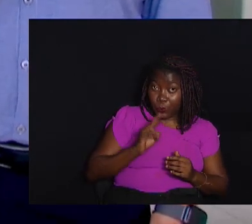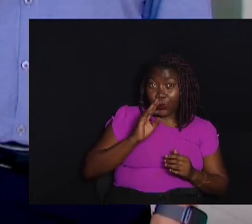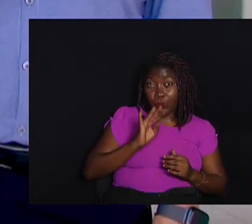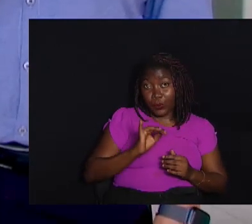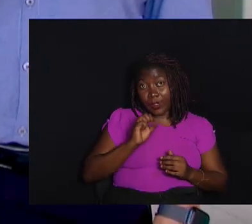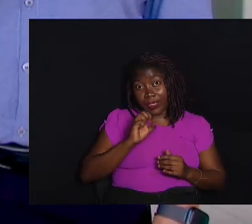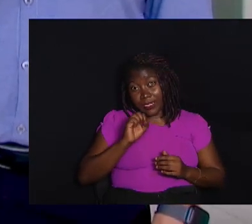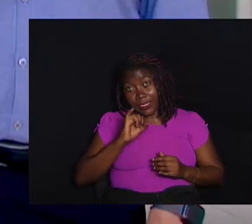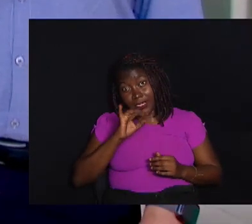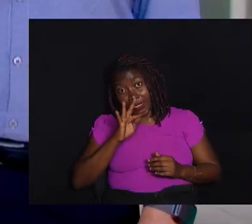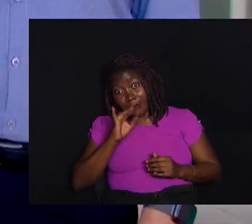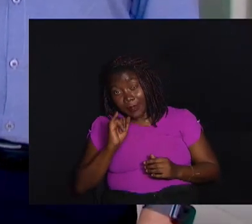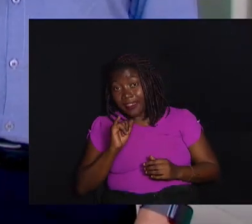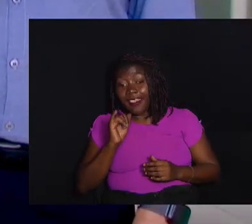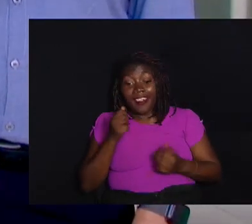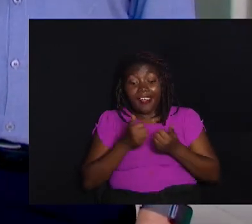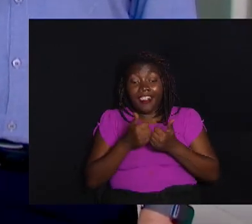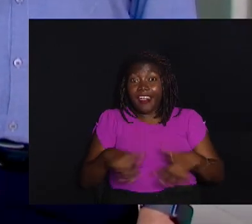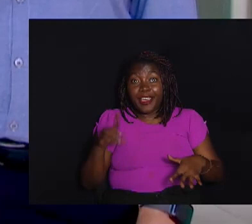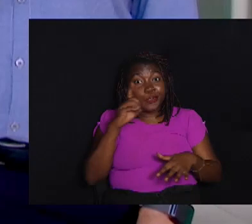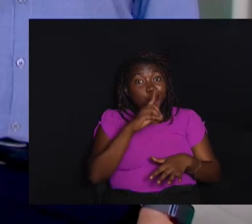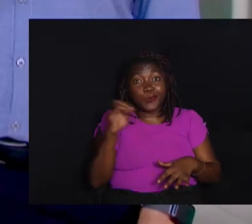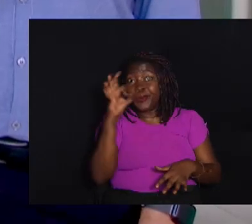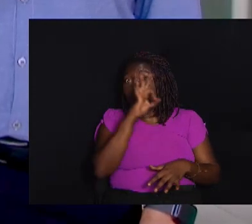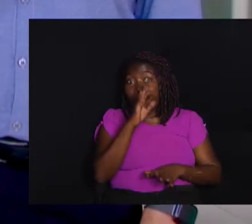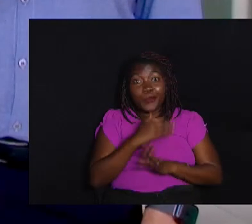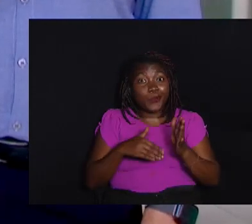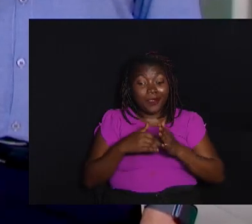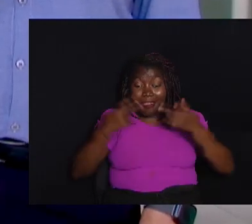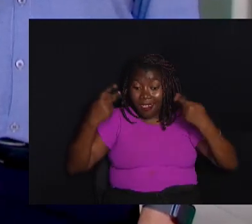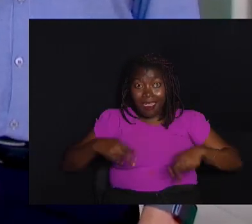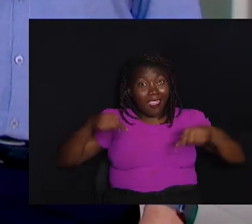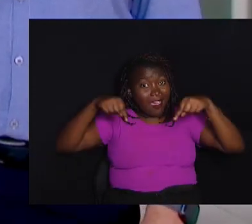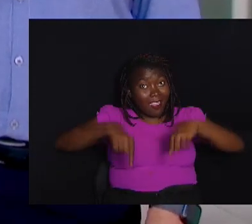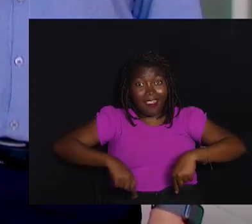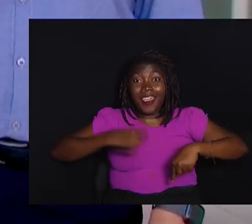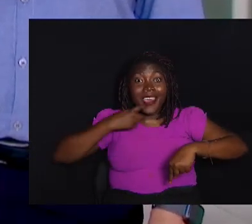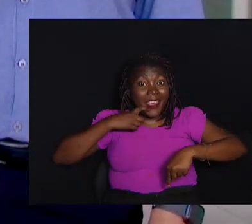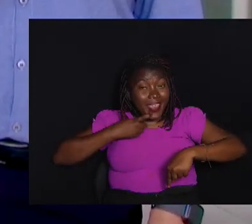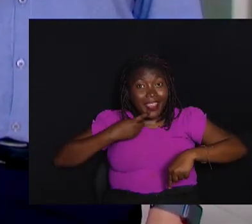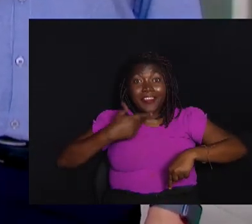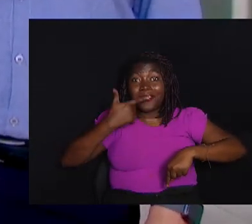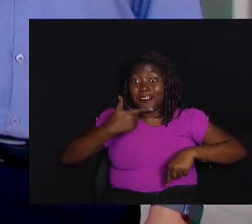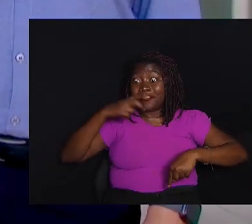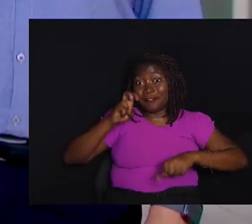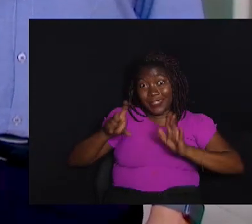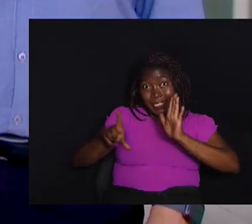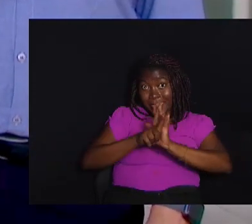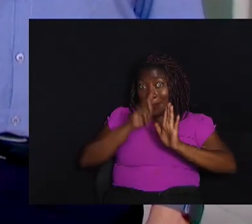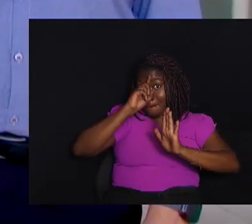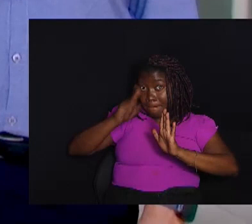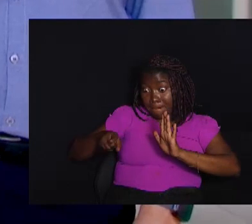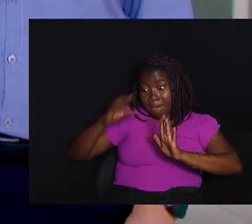dele no município. 25% necessariamente vai para a educação, por lei, pelo menos 25%. Pelo